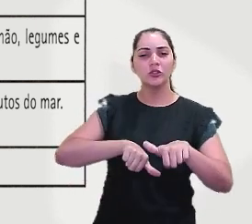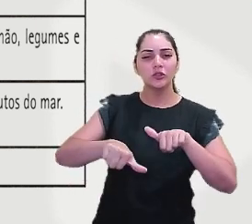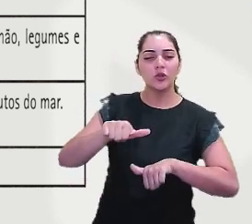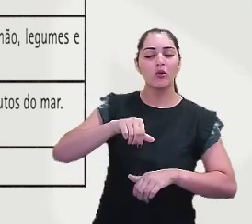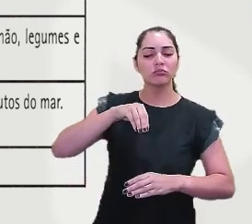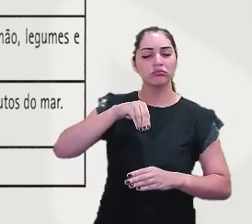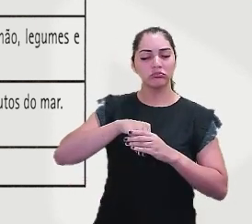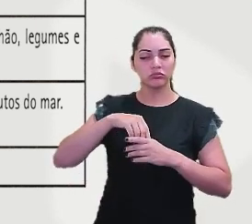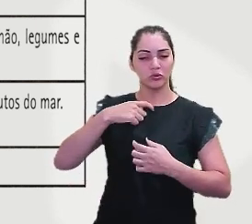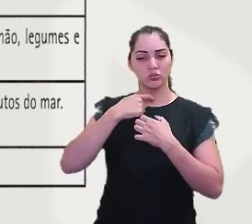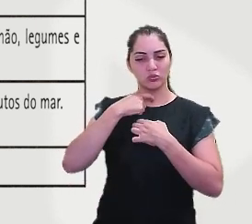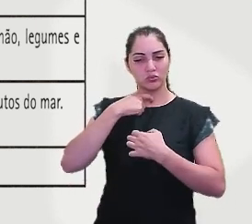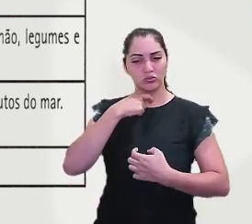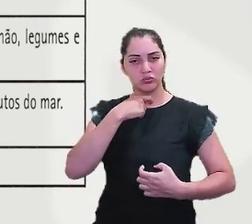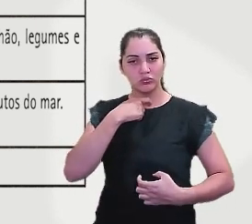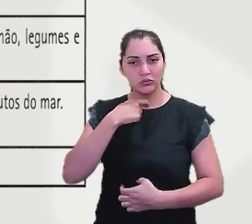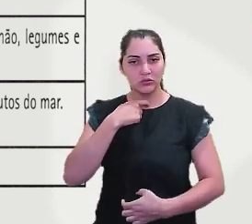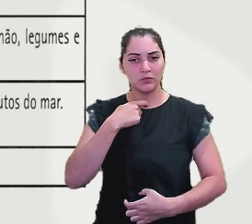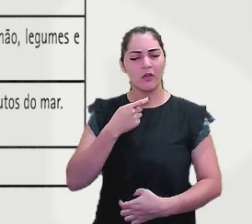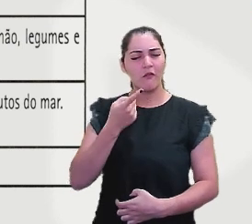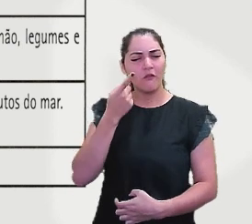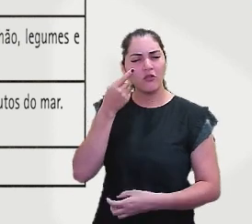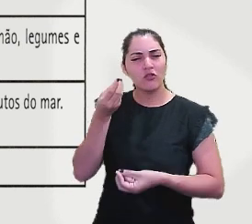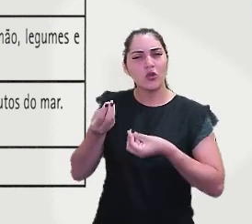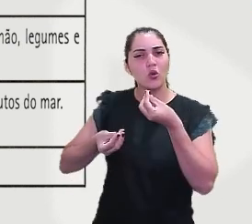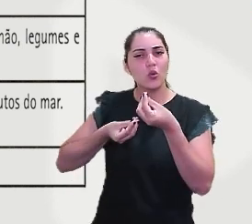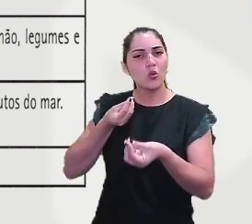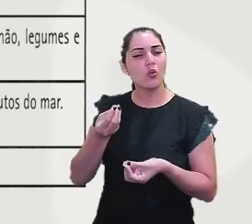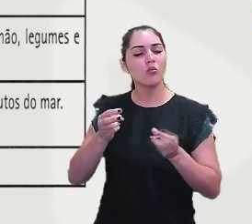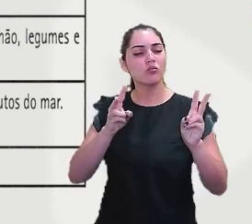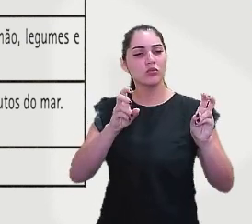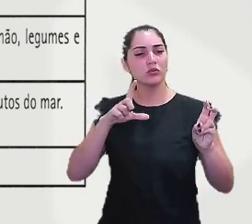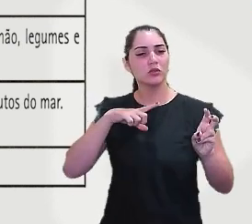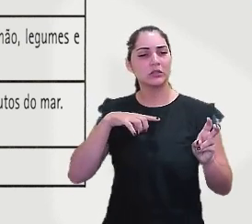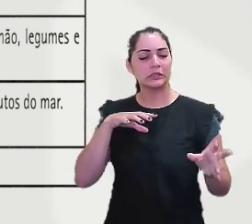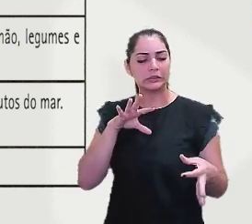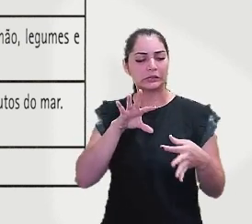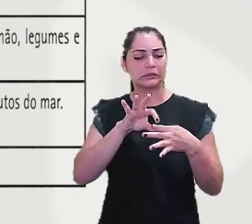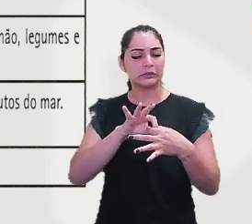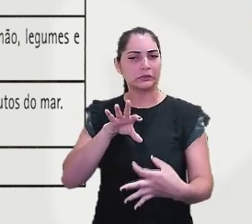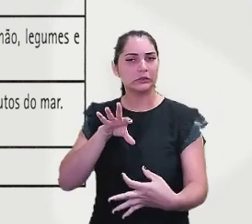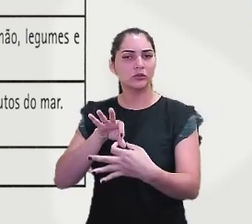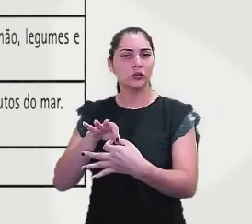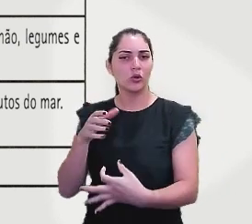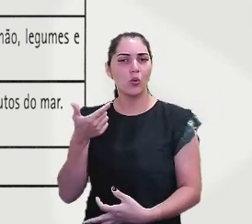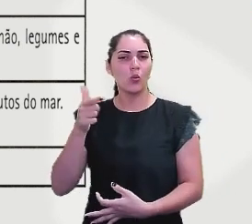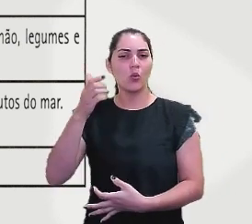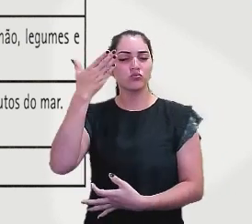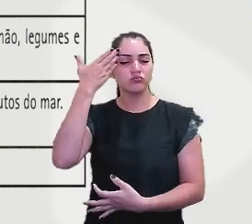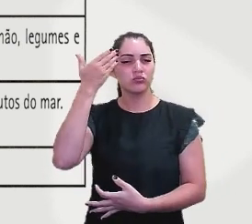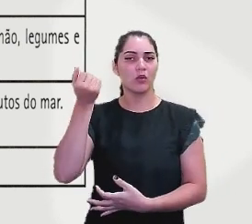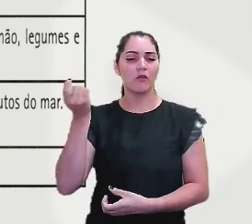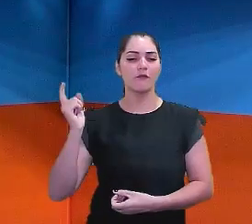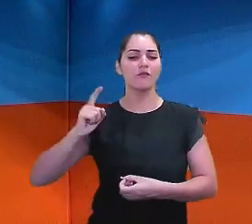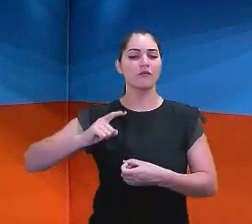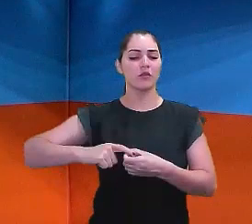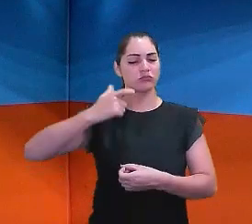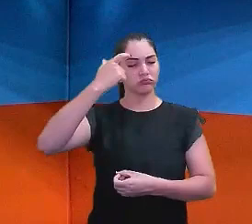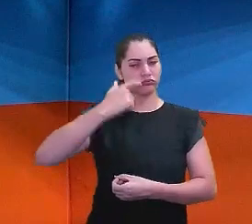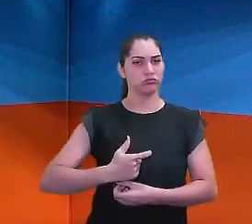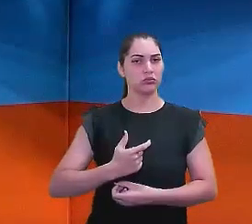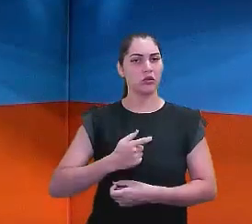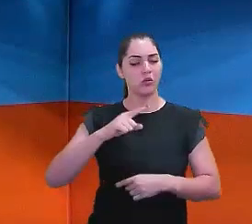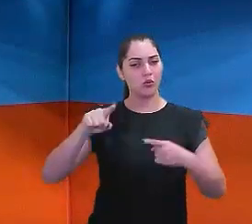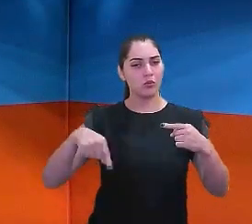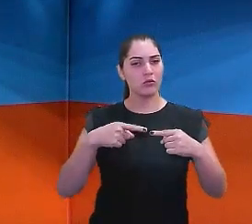sistema digestório. Então é importante isso. Veja como esse assunto ele tem intercâmbio com outros saberes. Volta aqui comigo, por favor, produção. Porque o grande